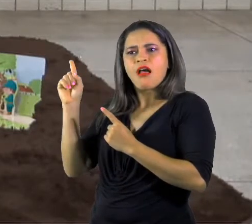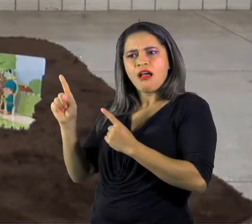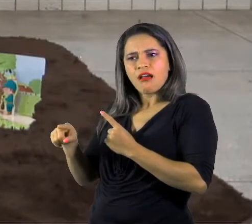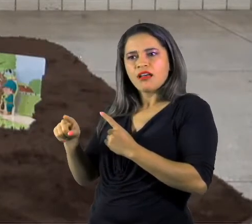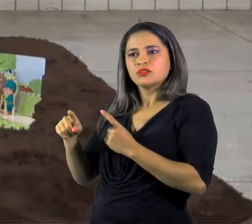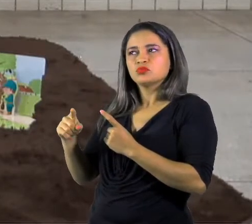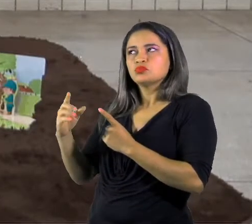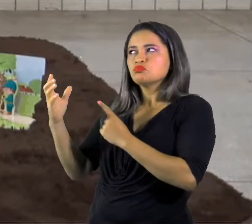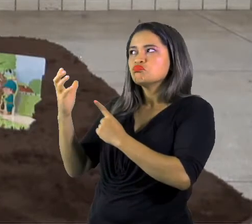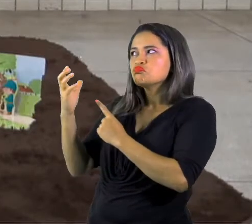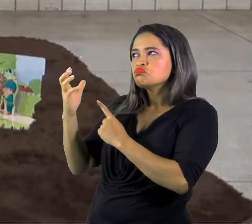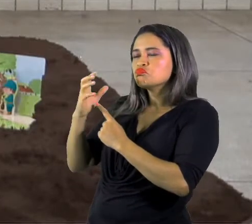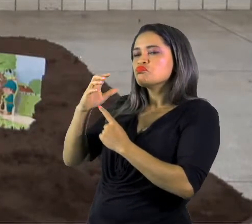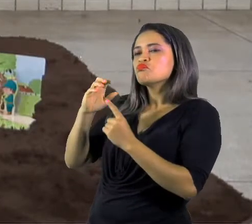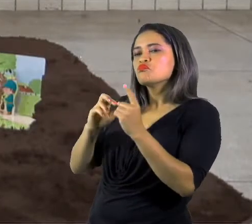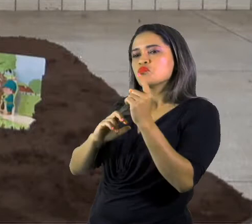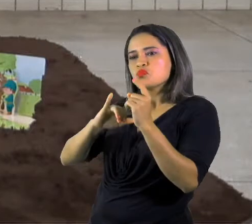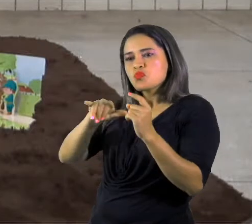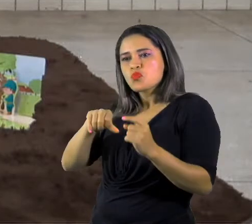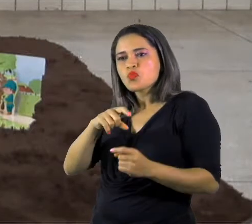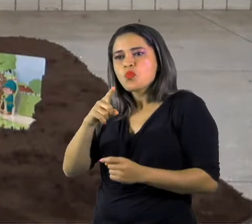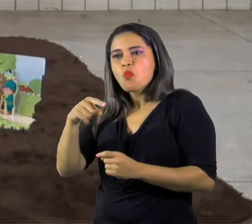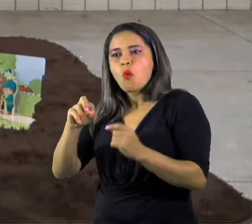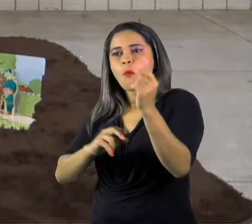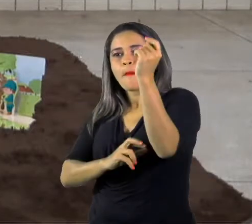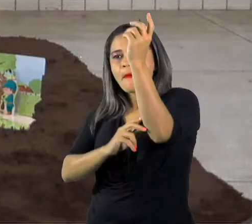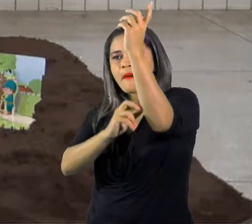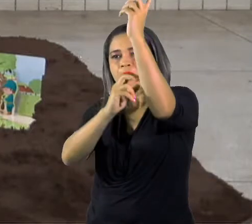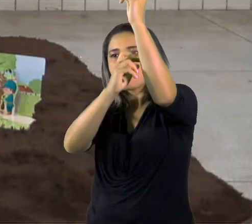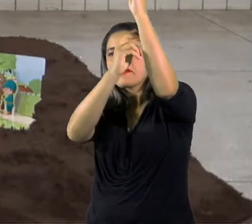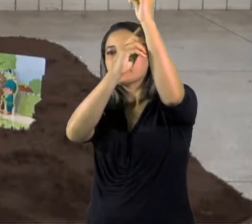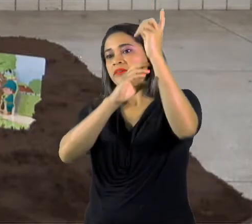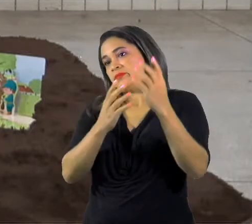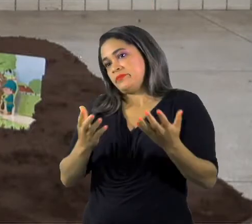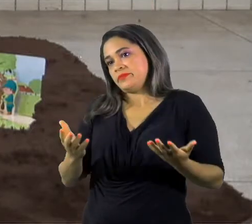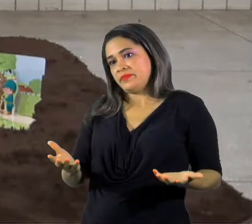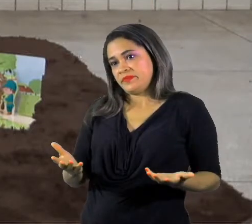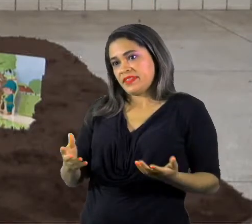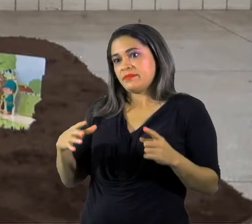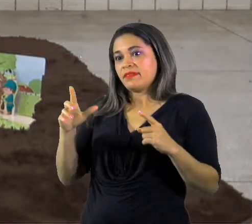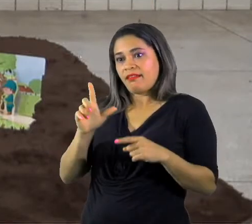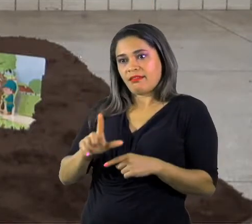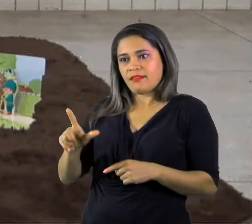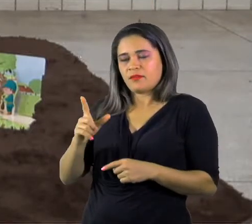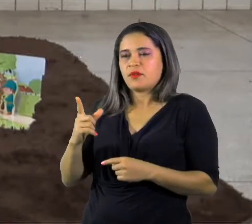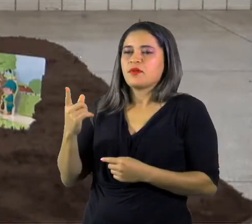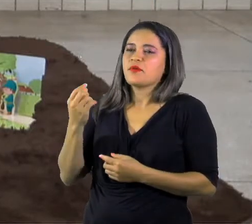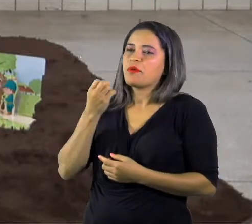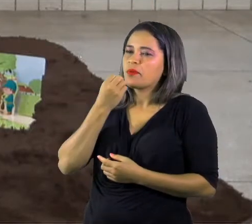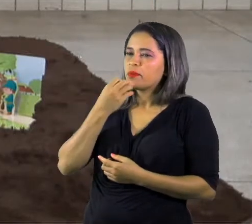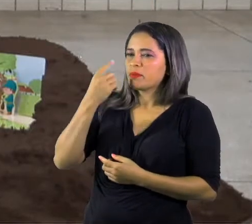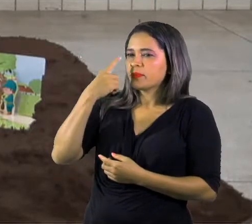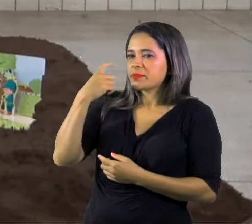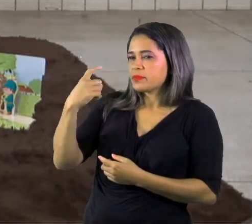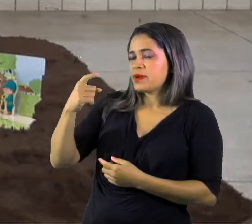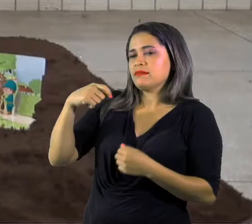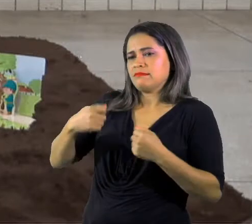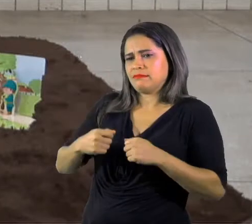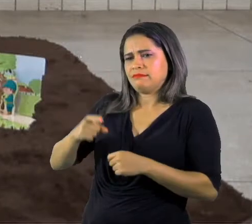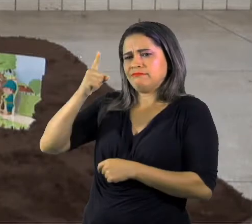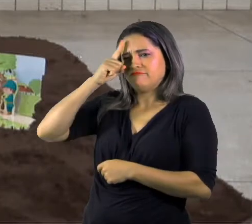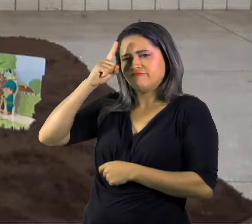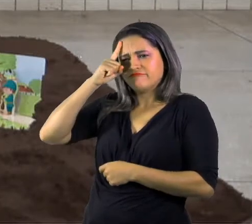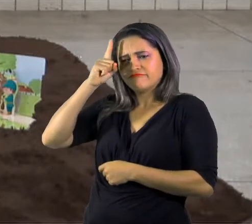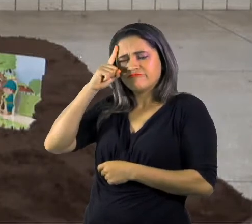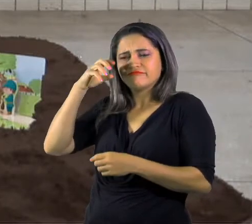pé de feijão. Veja o quanto a literatura é inspiradora e precisa estar no dia a dia, né, das nossas crianças como